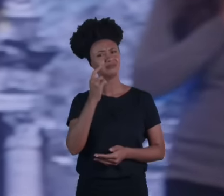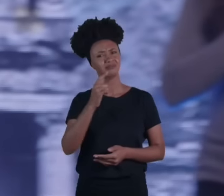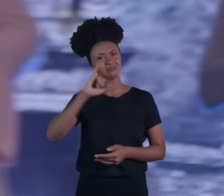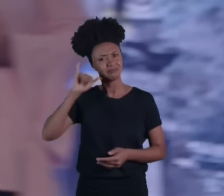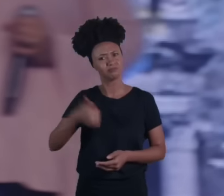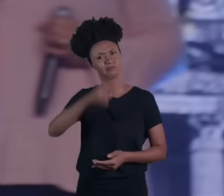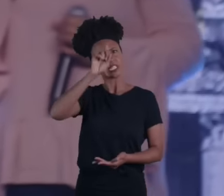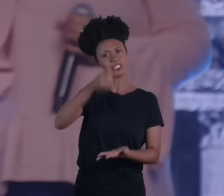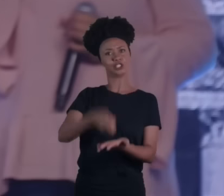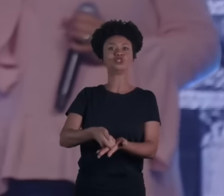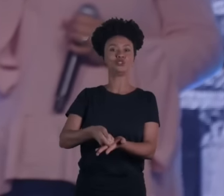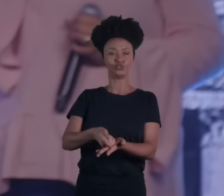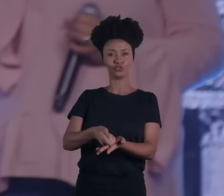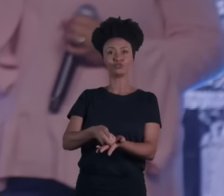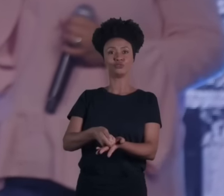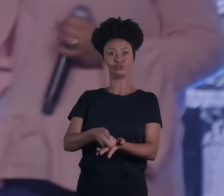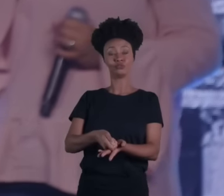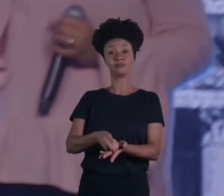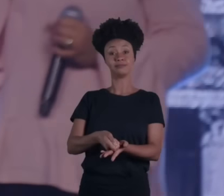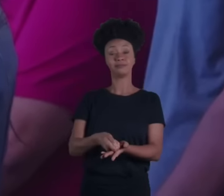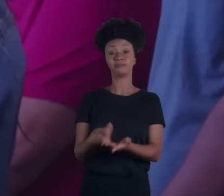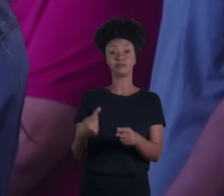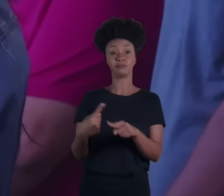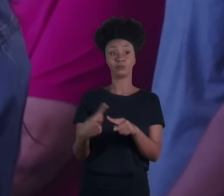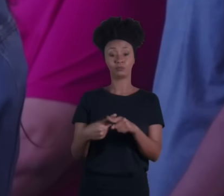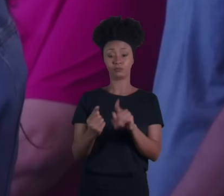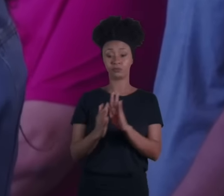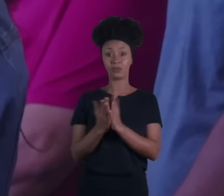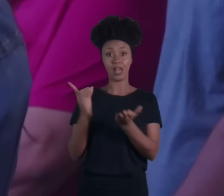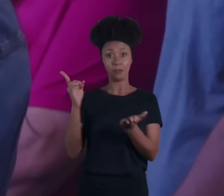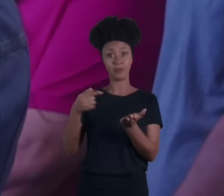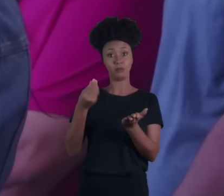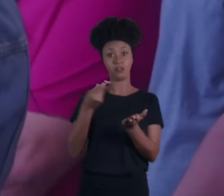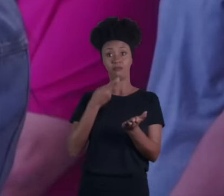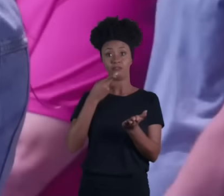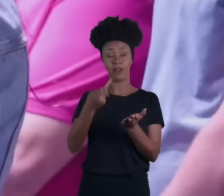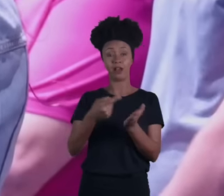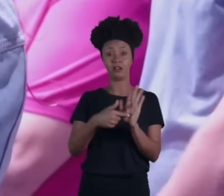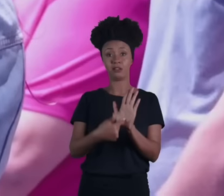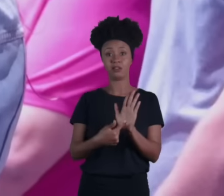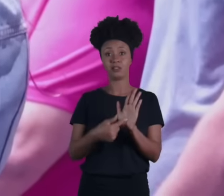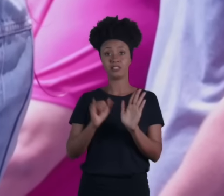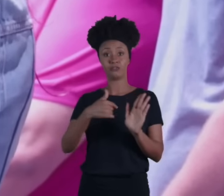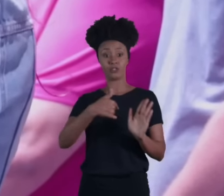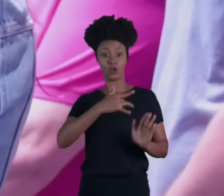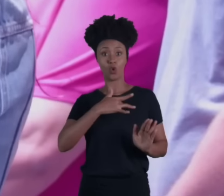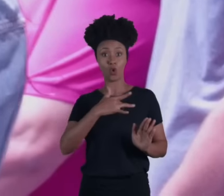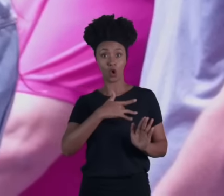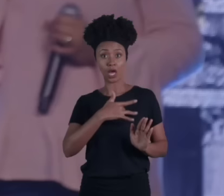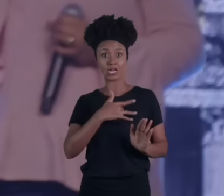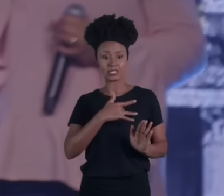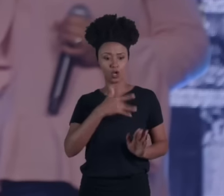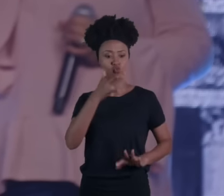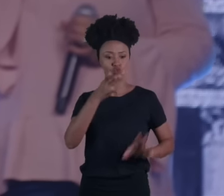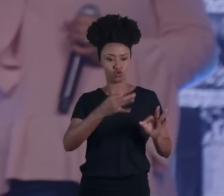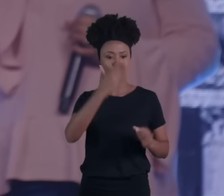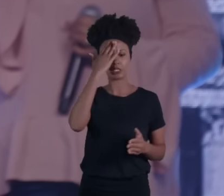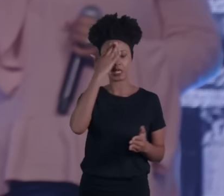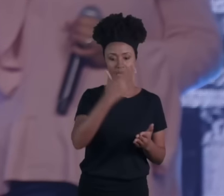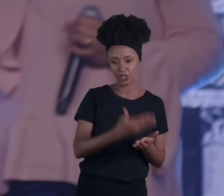porque a Bíblia diz que com o coração se crê para a justiça, mas com a boca